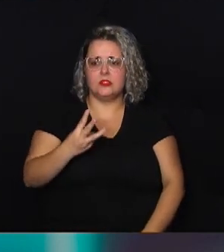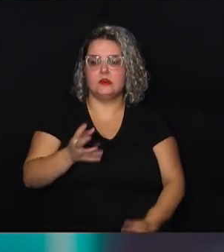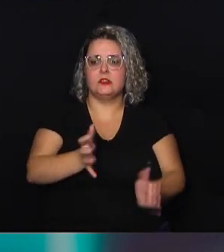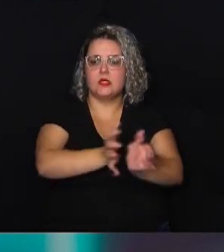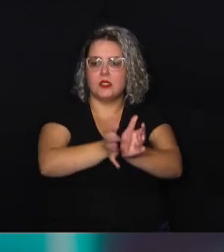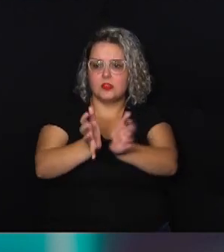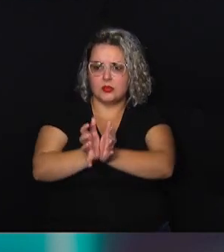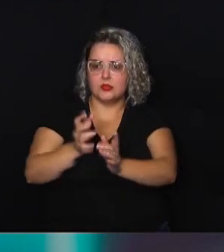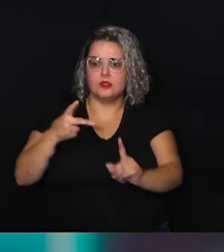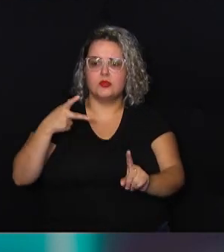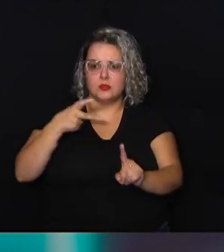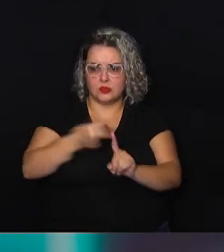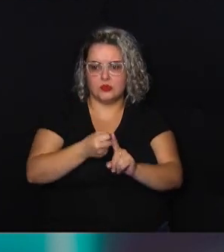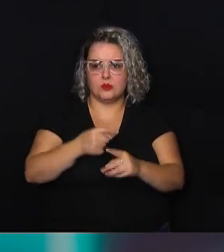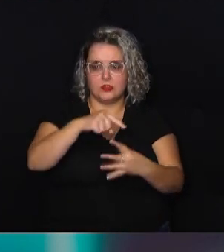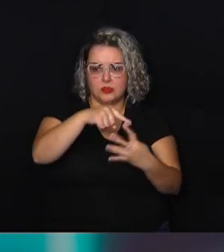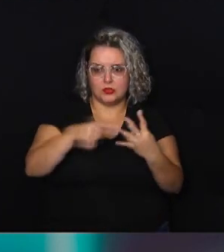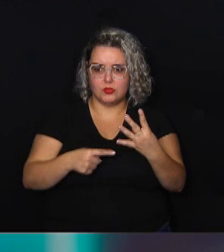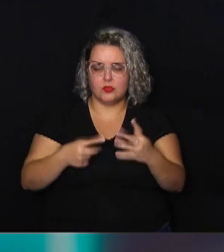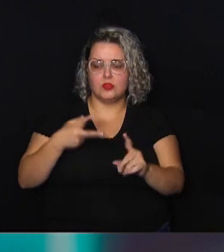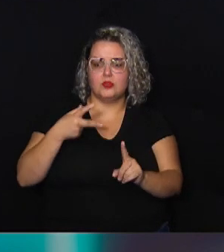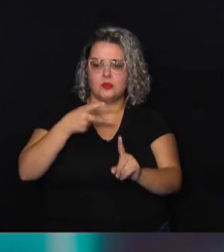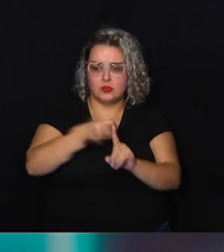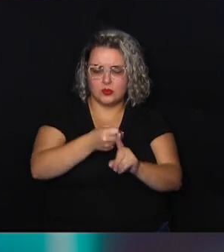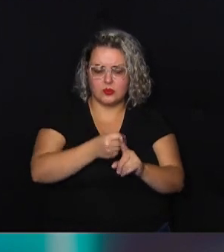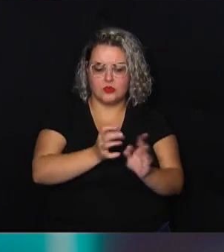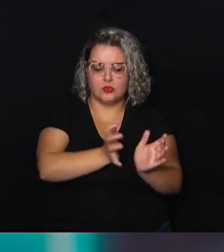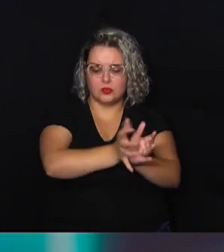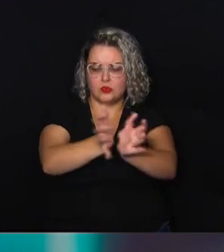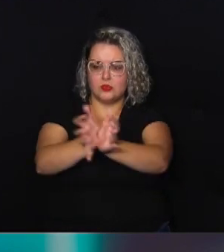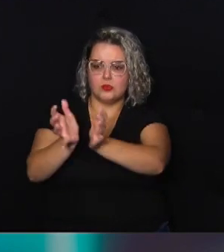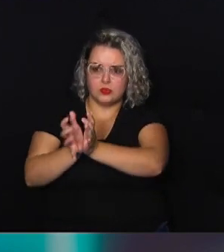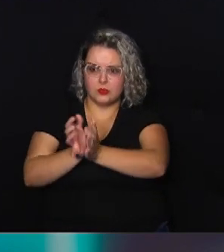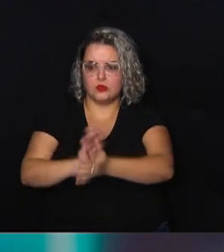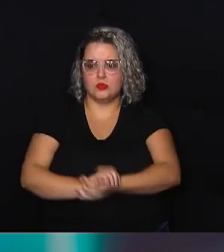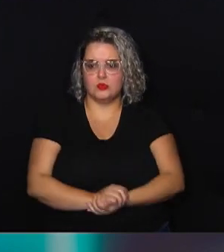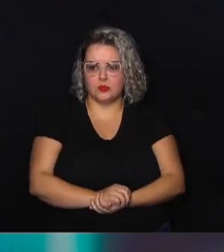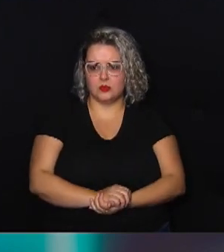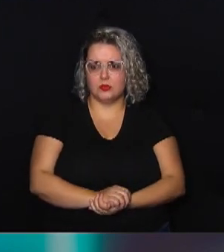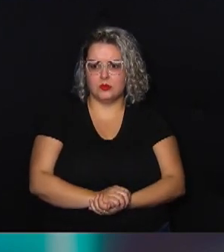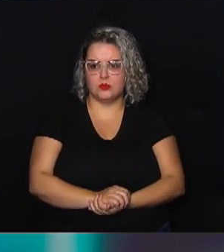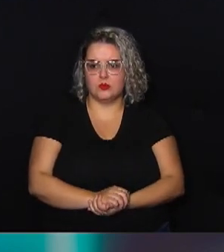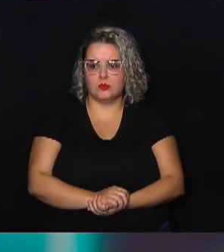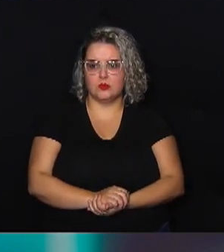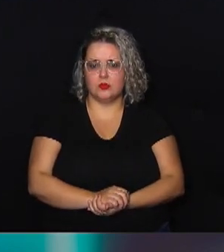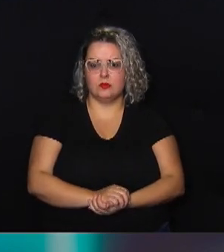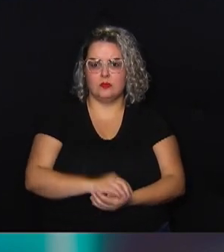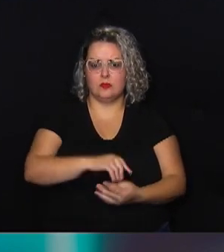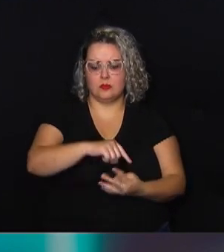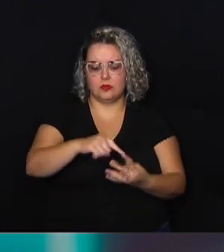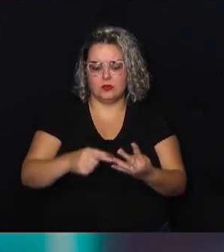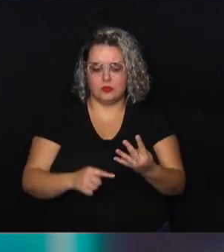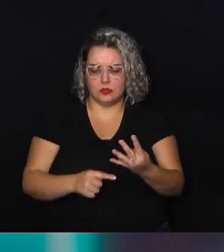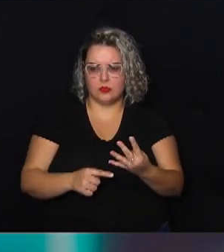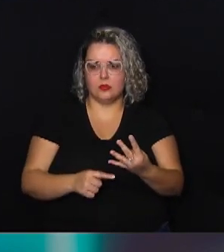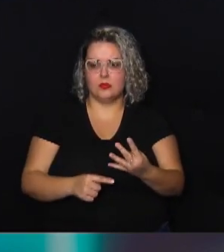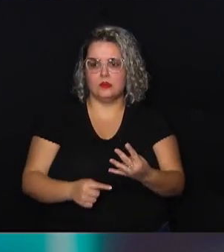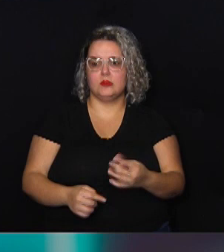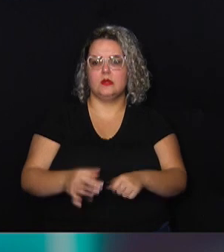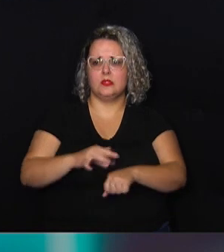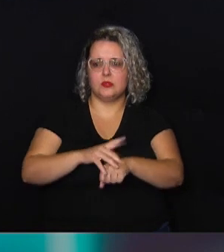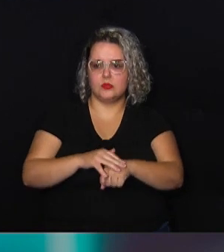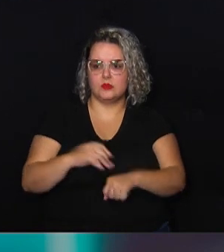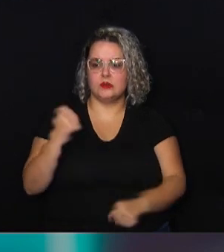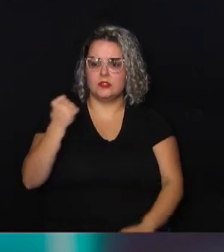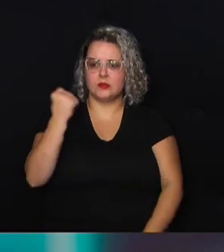vacina, né? Esses 4 grupos de vacina. São a pentavalente, a pneumocócica, a pólio e a tríplice viral. Nós